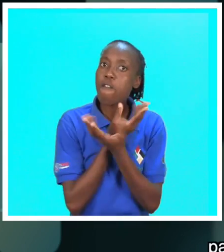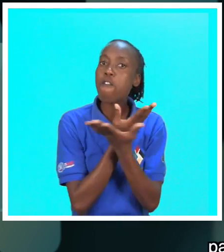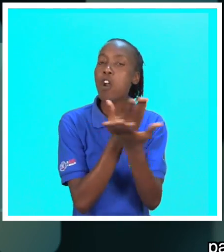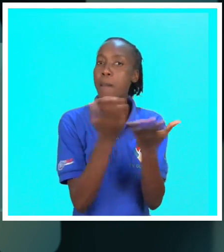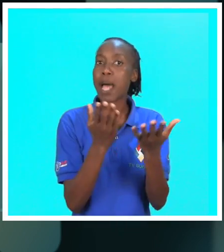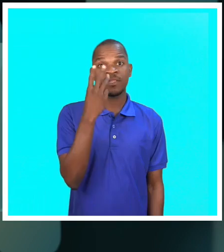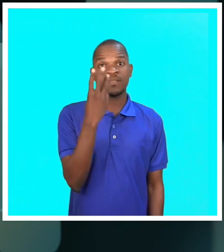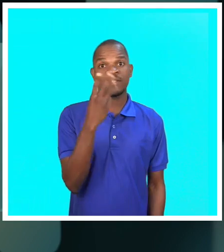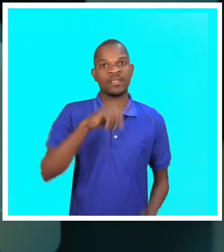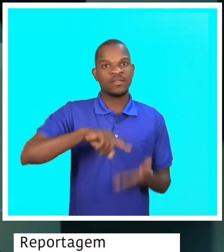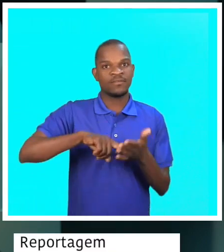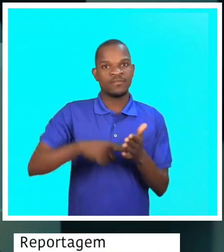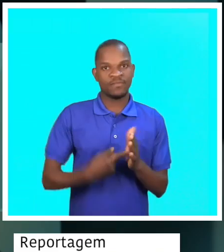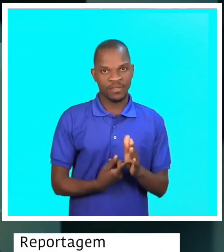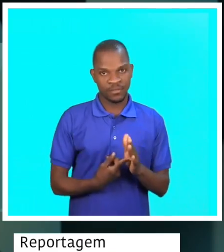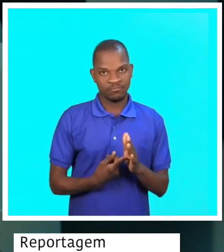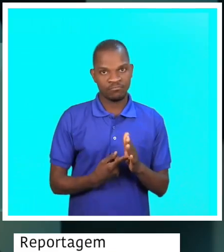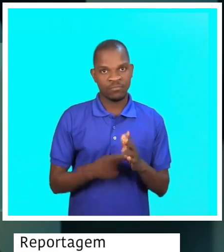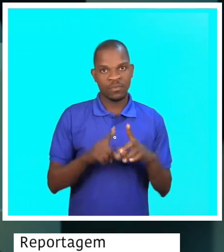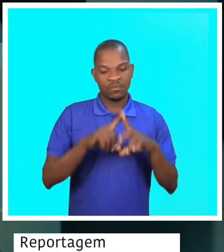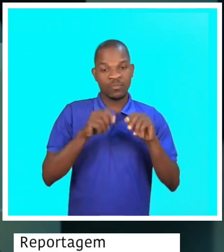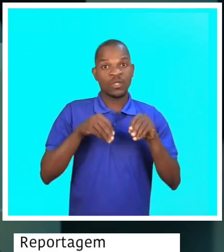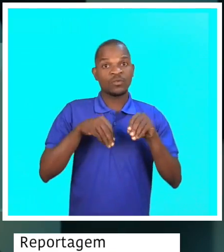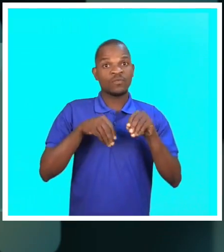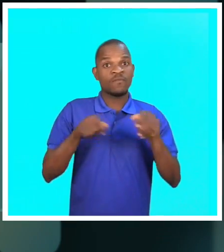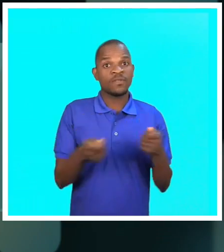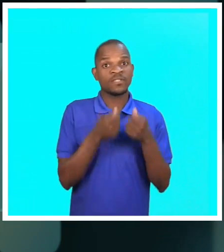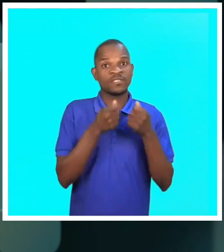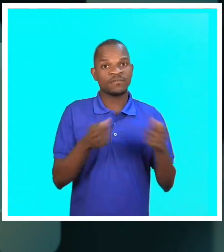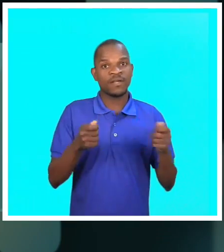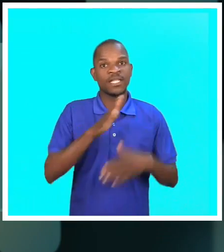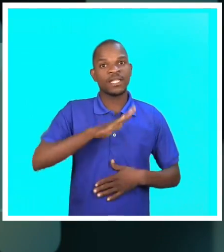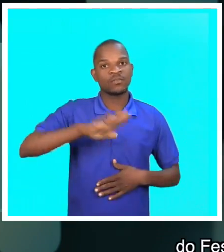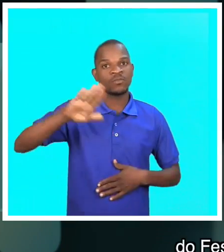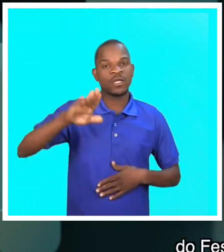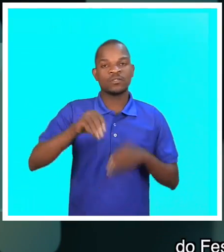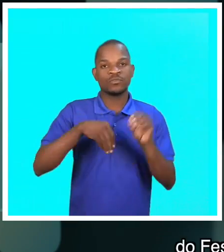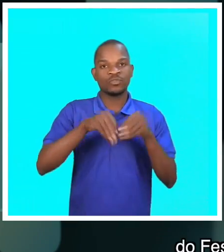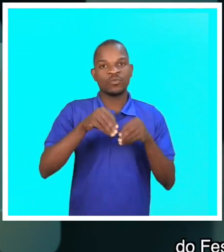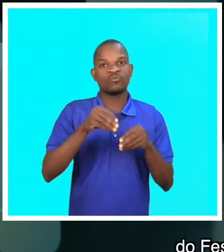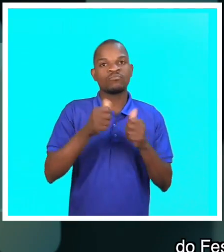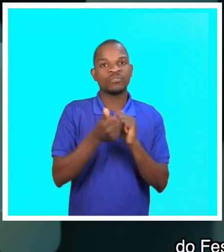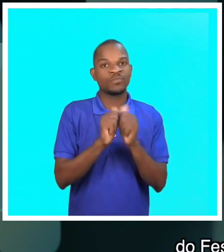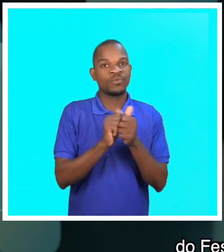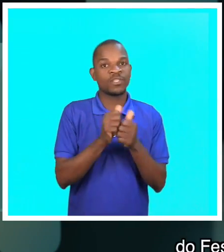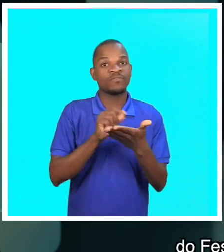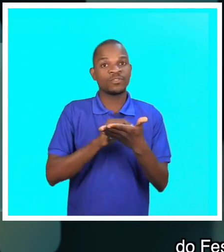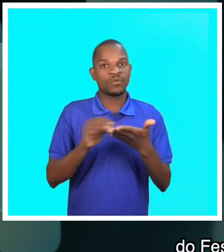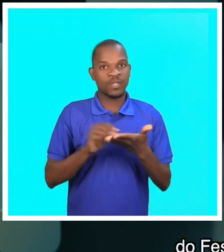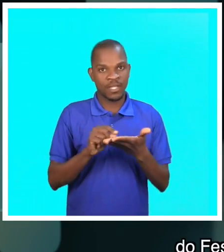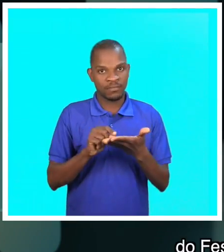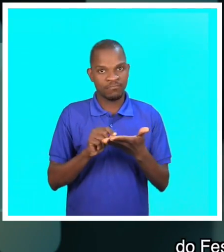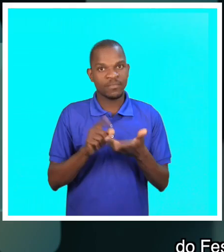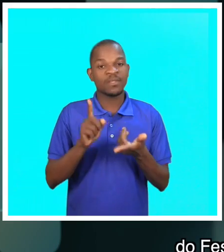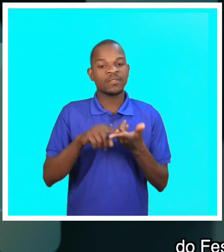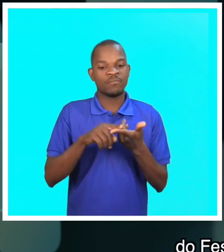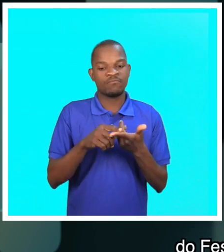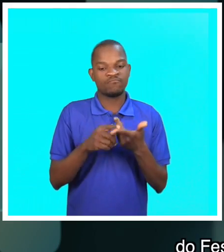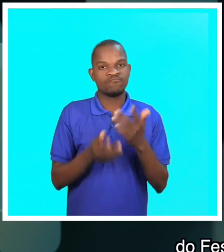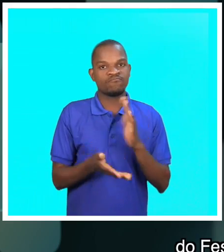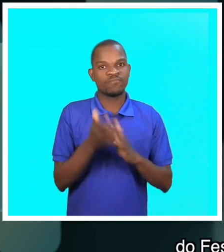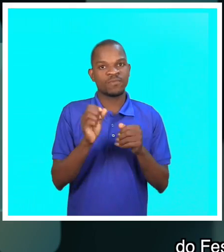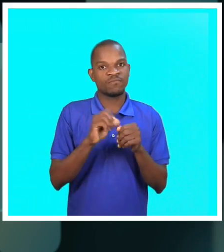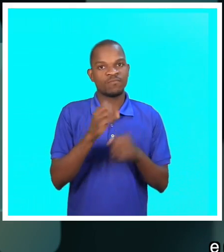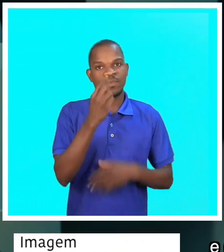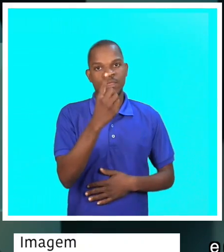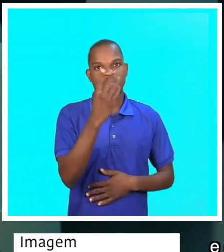essa mensagem. Esta é a 13ª edição do Festival Nacional dos Jogos Desportivos